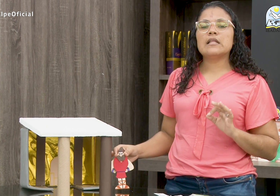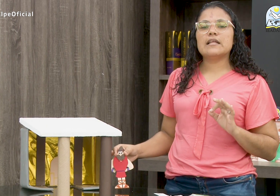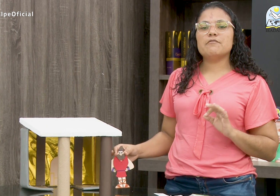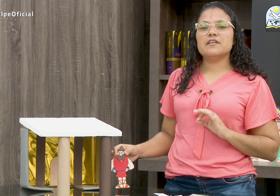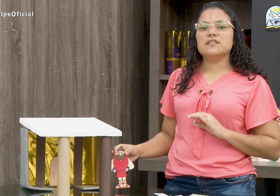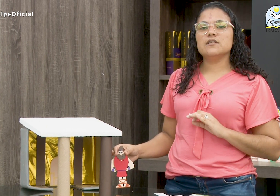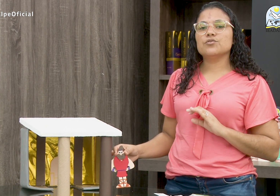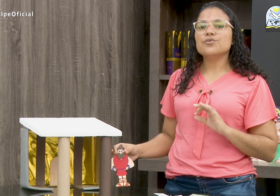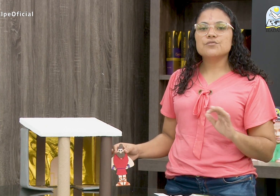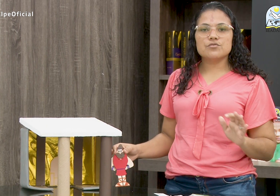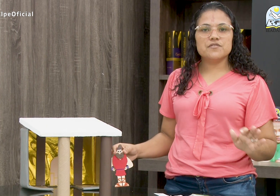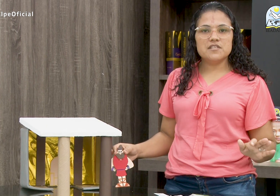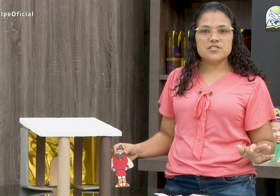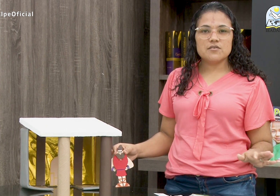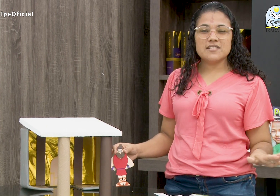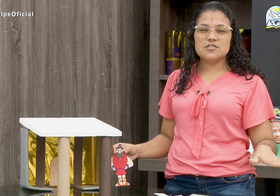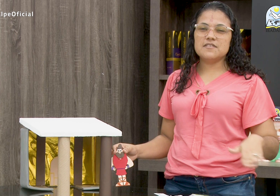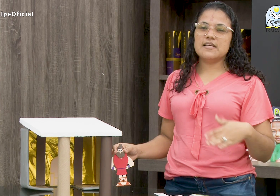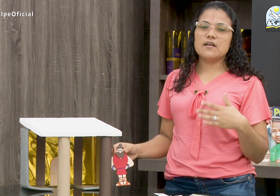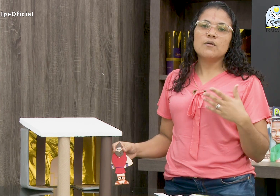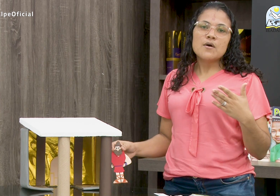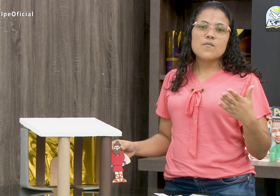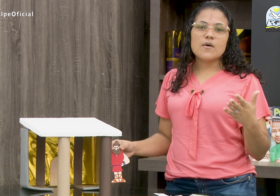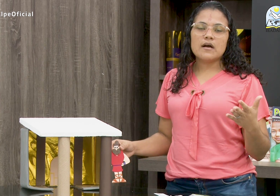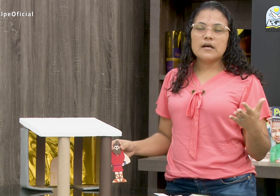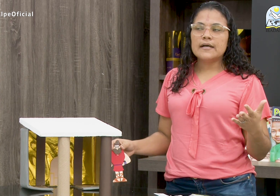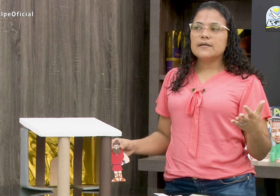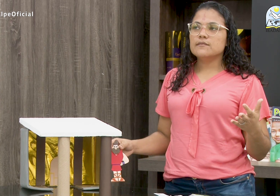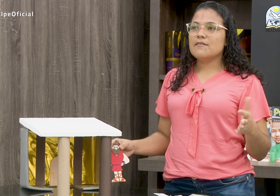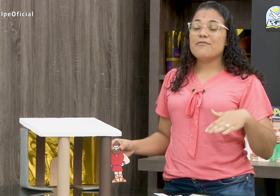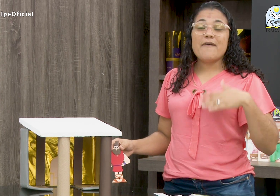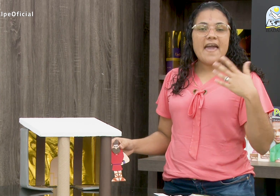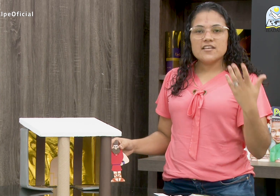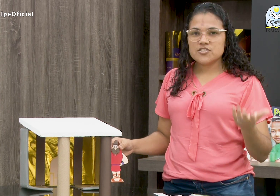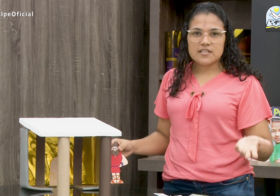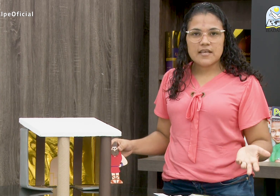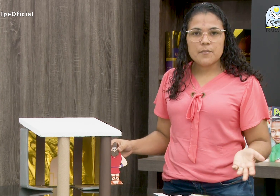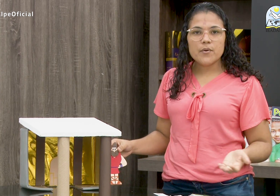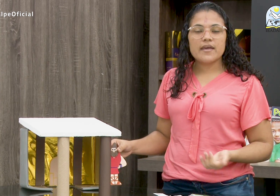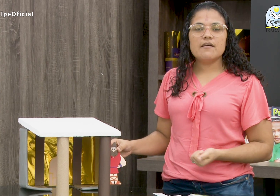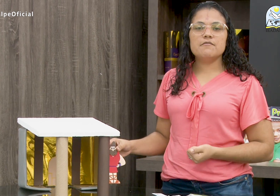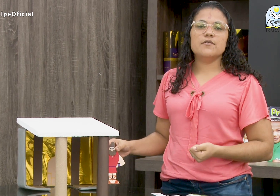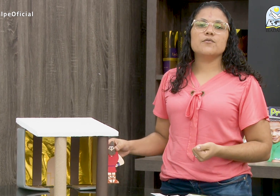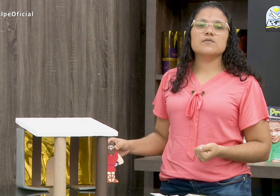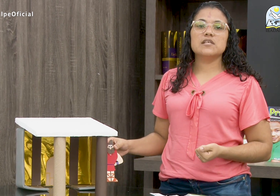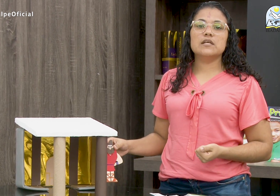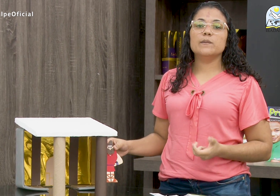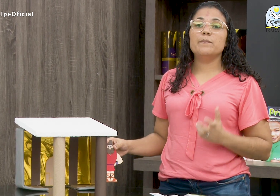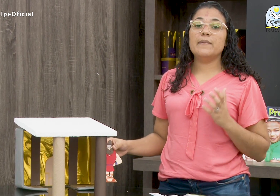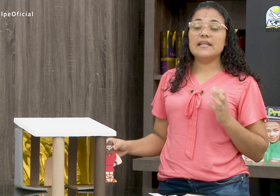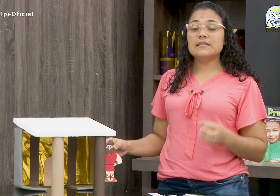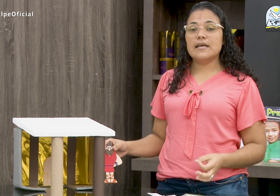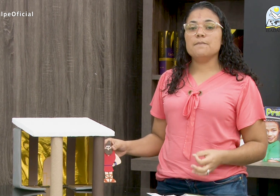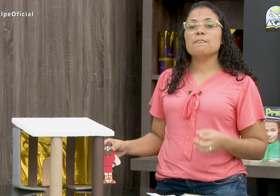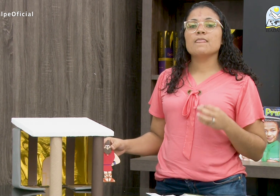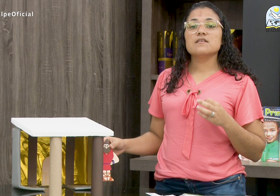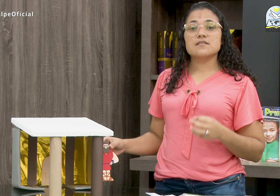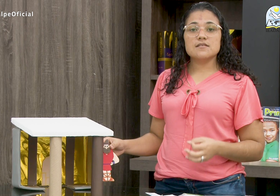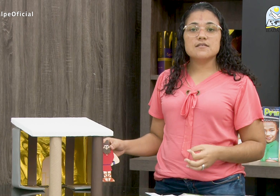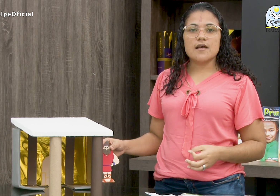tá, na frente de todos os filisteus. E eles fizeram uma festa, né, porque haviam conseguido